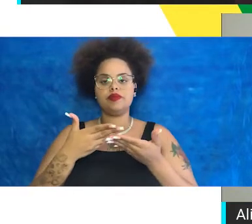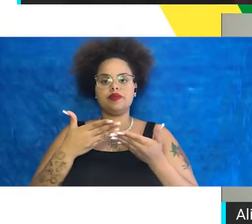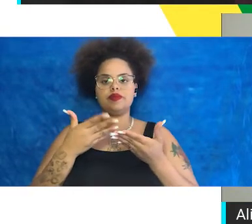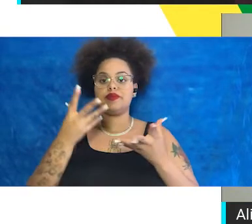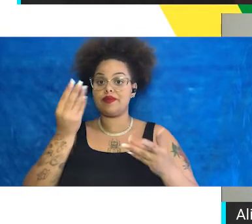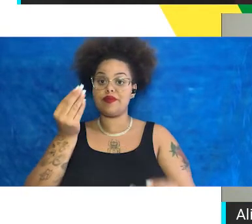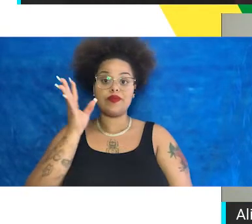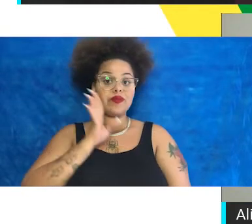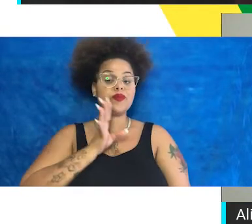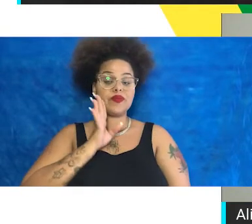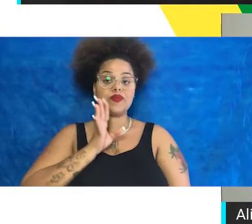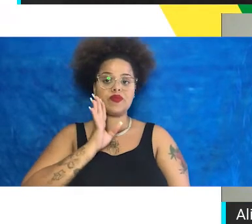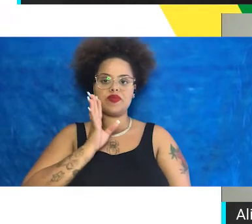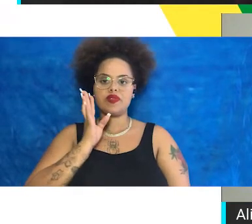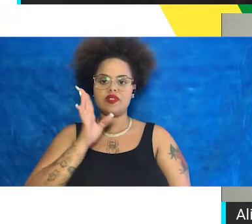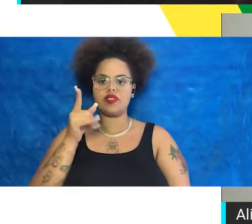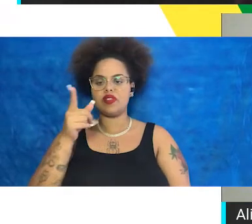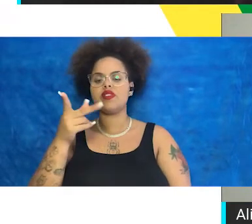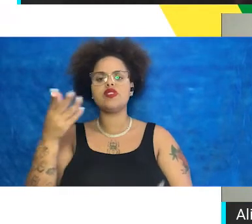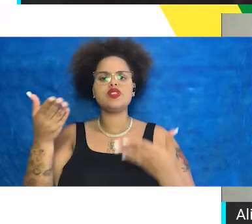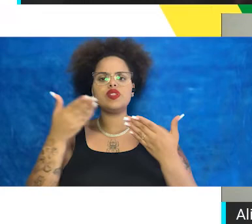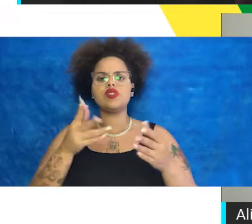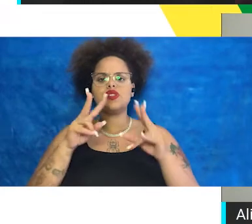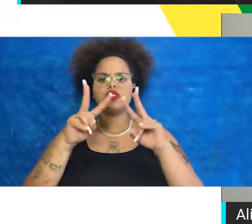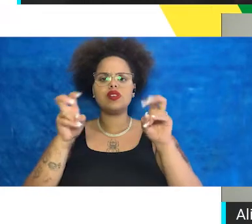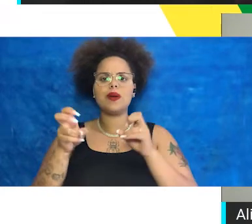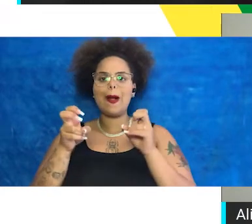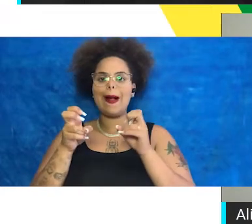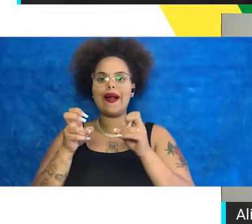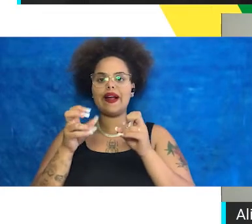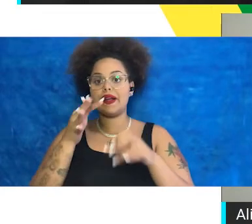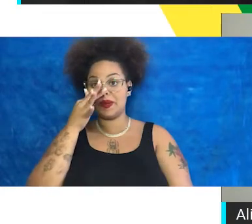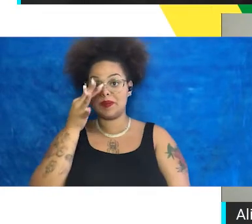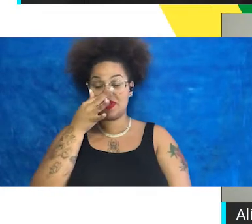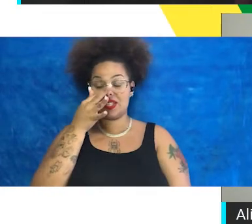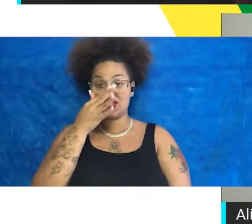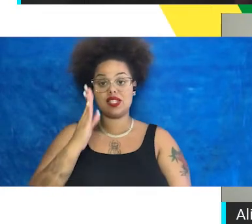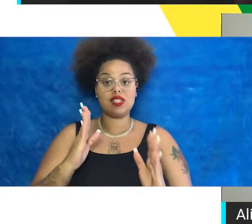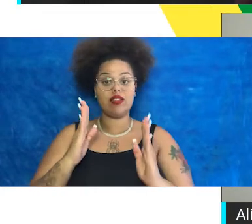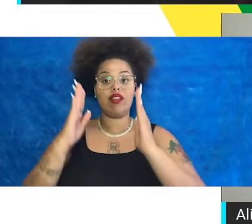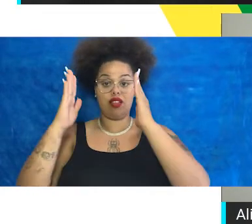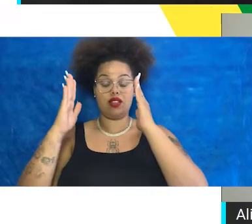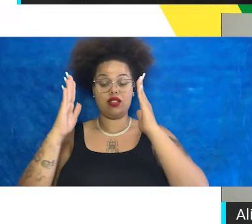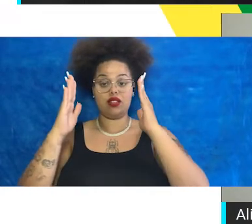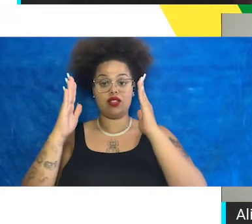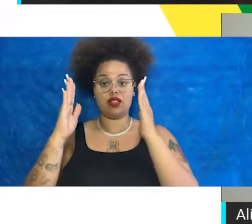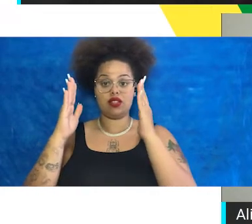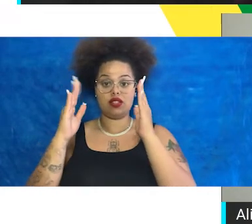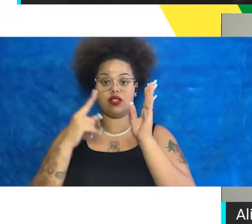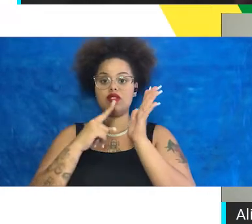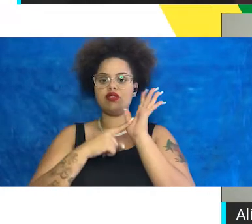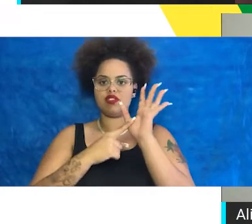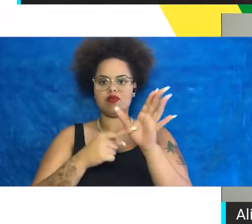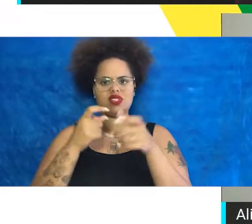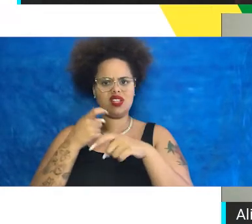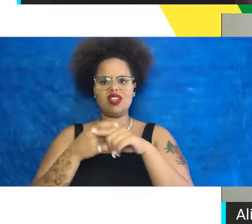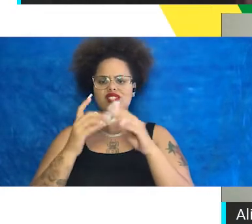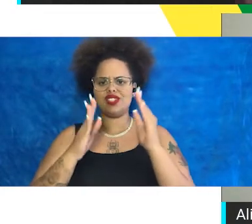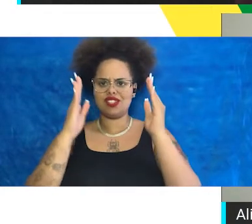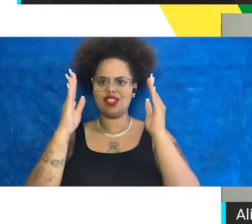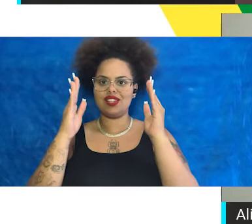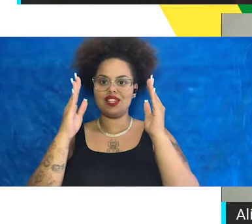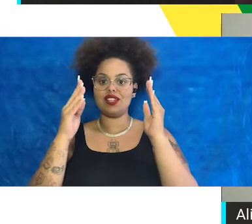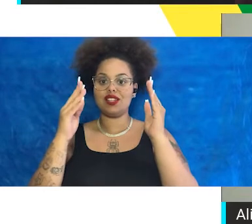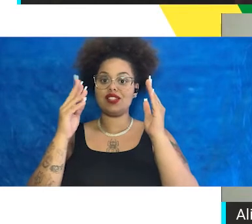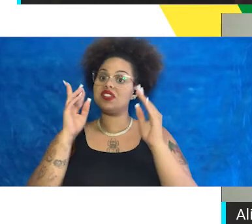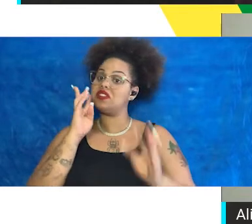Muito bacana esse negócio que você trouxe aí das plantas retas, né? Mostrar a rigidez, assim. Eu fiquei, caraca, olha